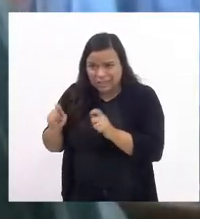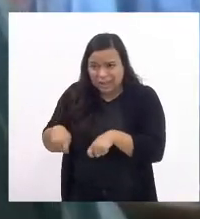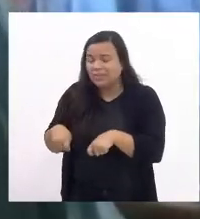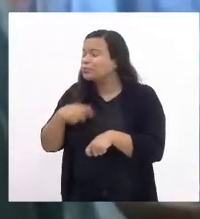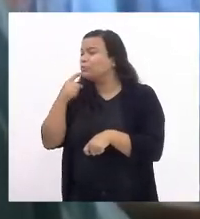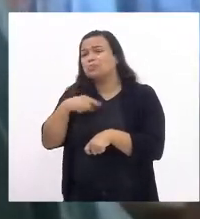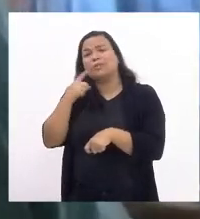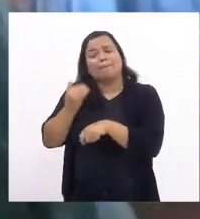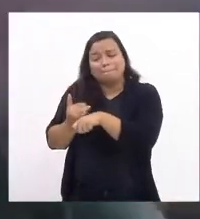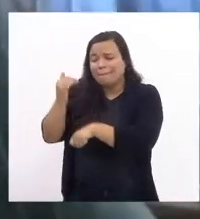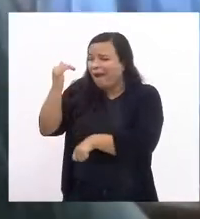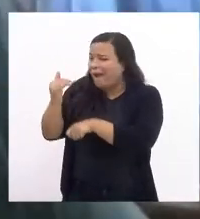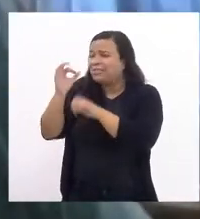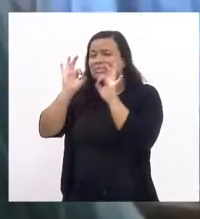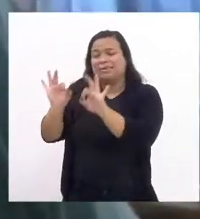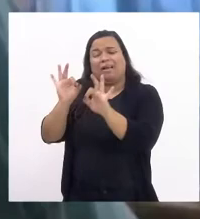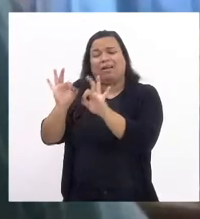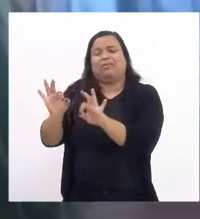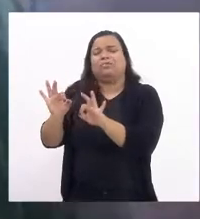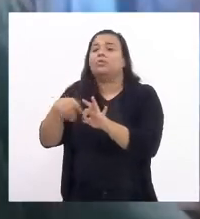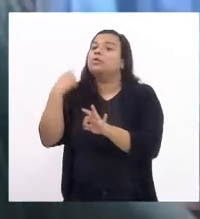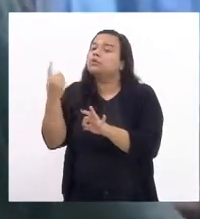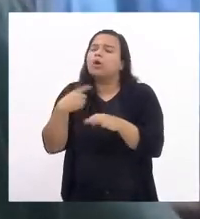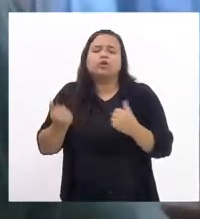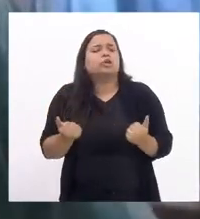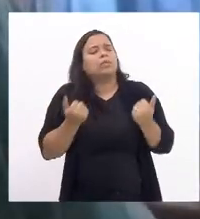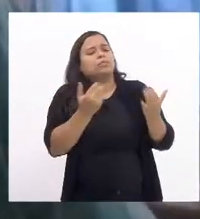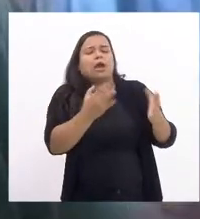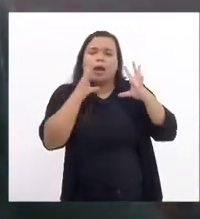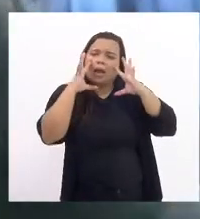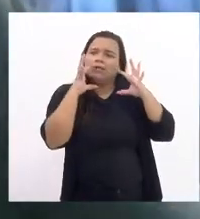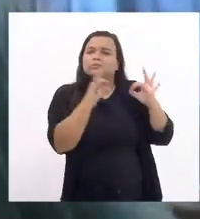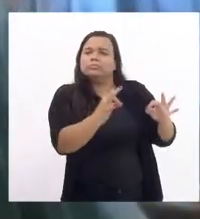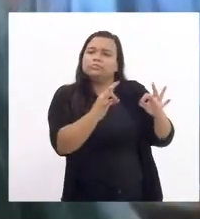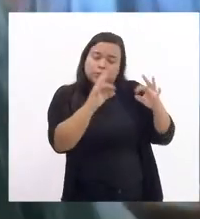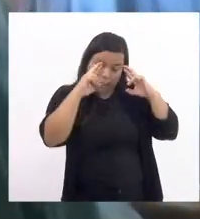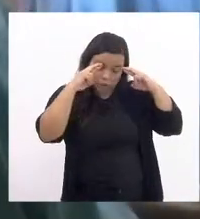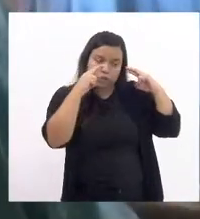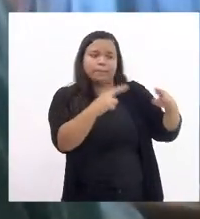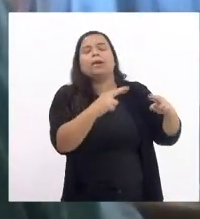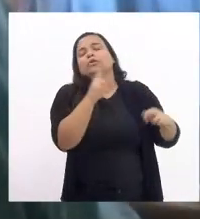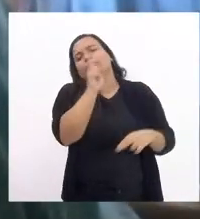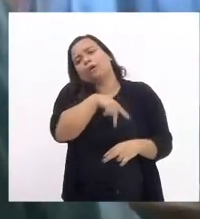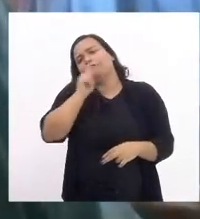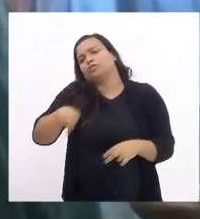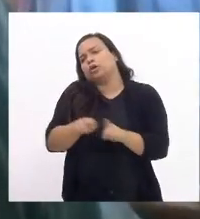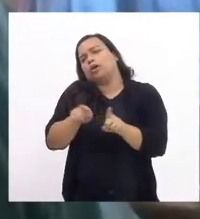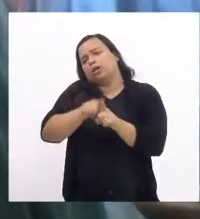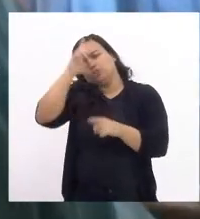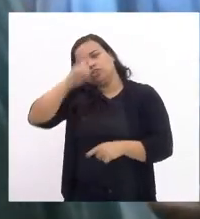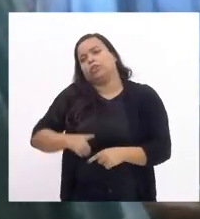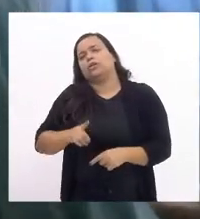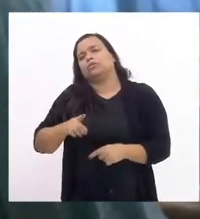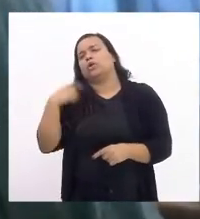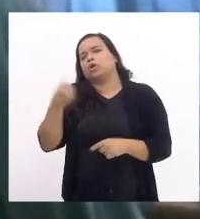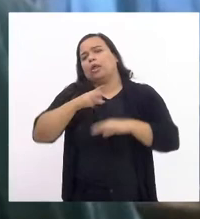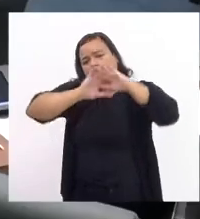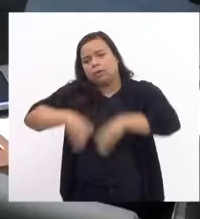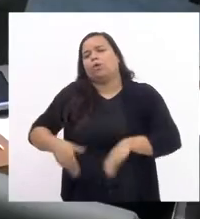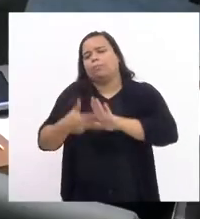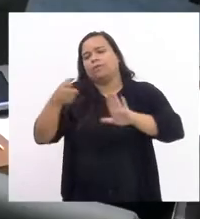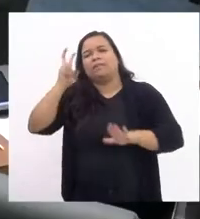educação, dignificando os docentes e diretores. Então, vamos também derrubar esse veto na quinta-feira.